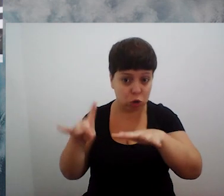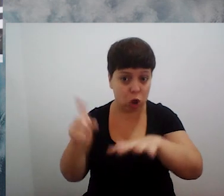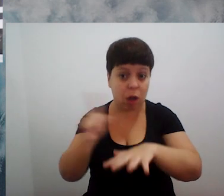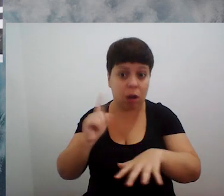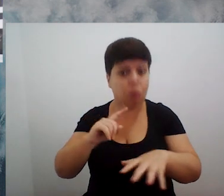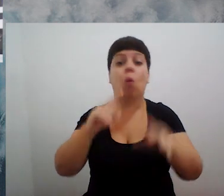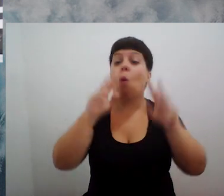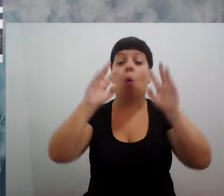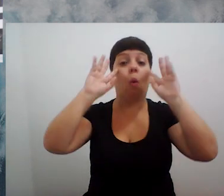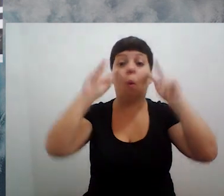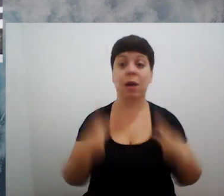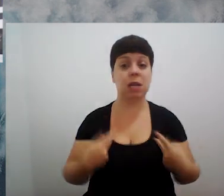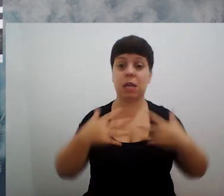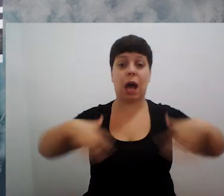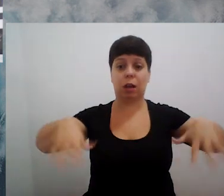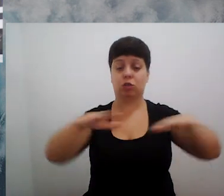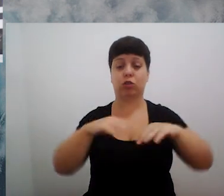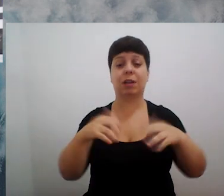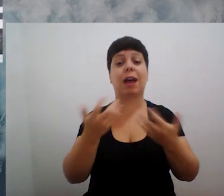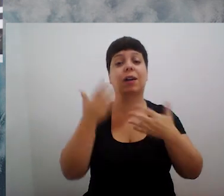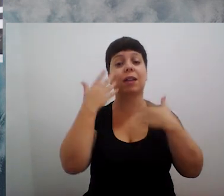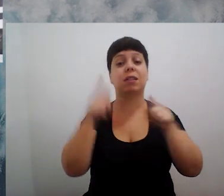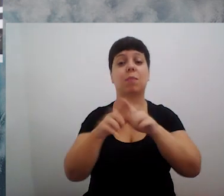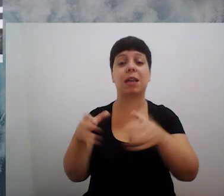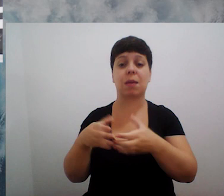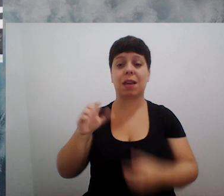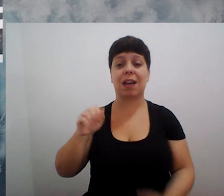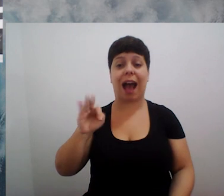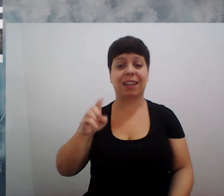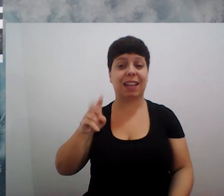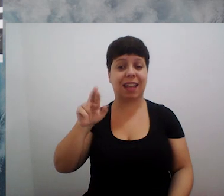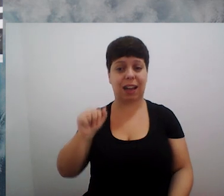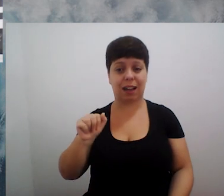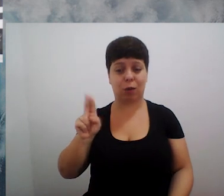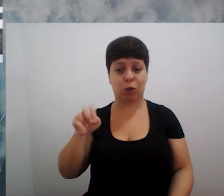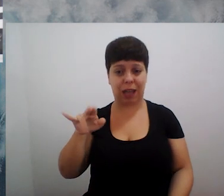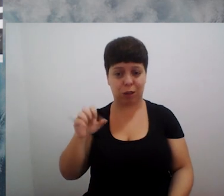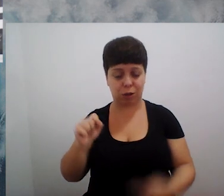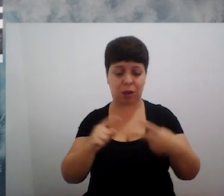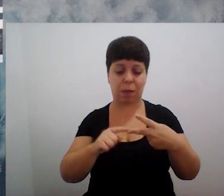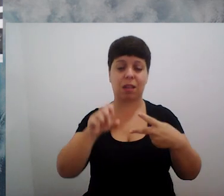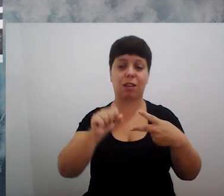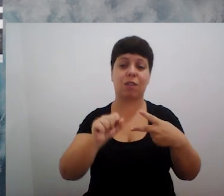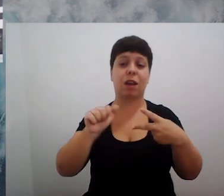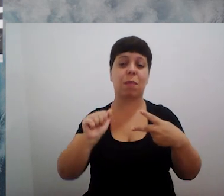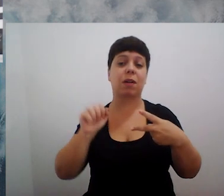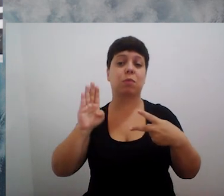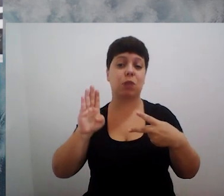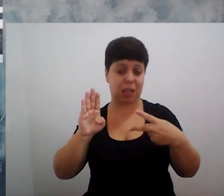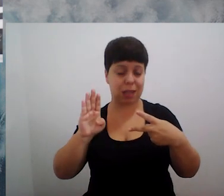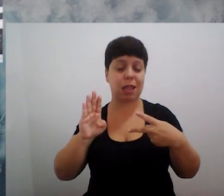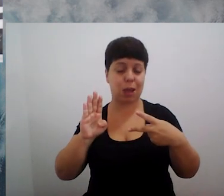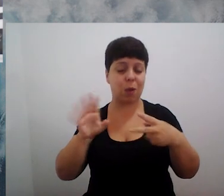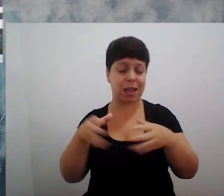da humanidade. Queria agradecer também a equipe da Cátedra Unesco para a Sustentabilidade do Oceano e da Scientific American Brasil,